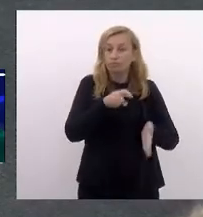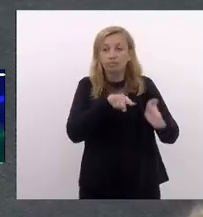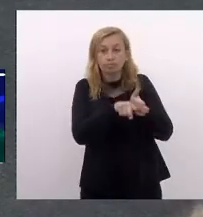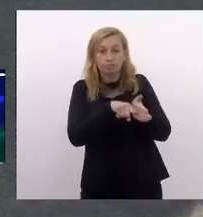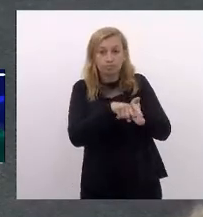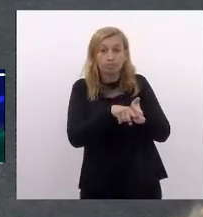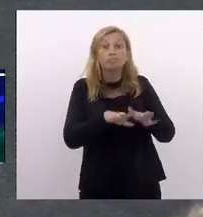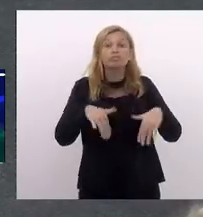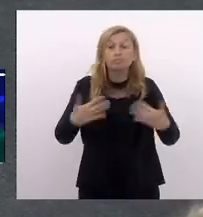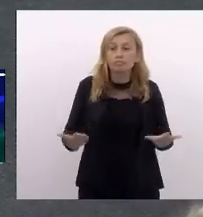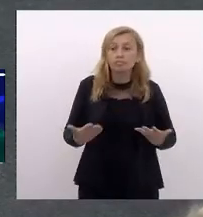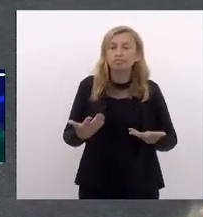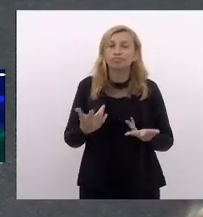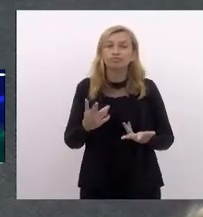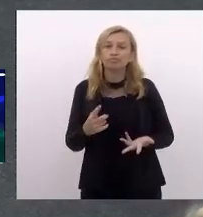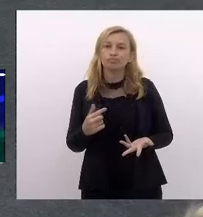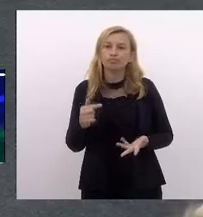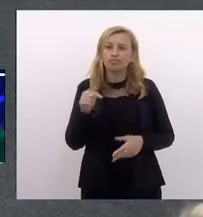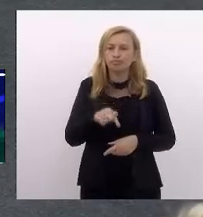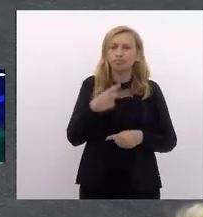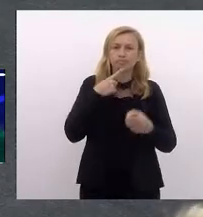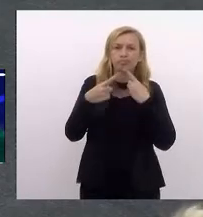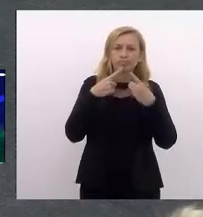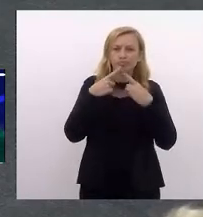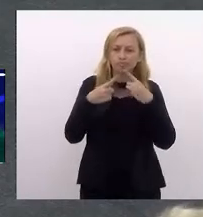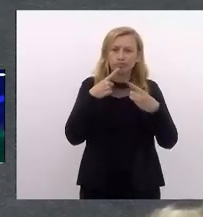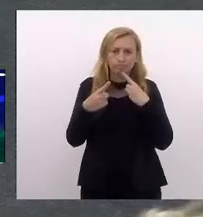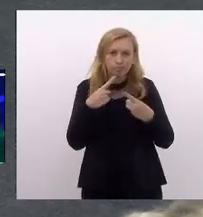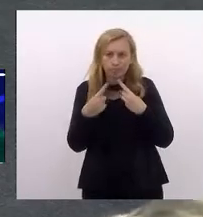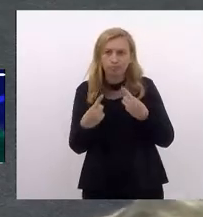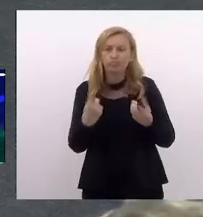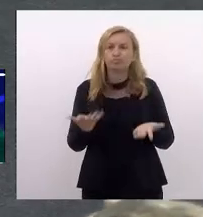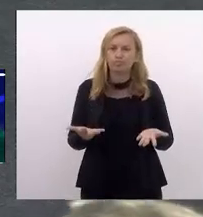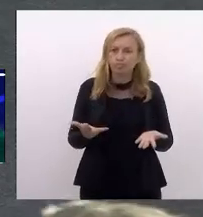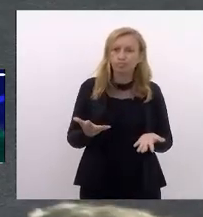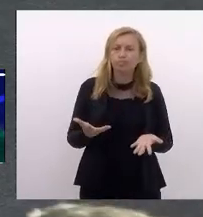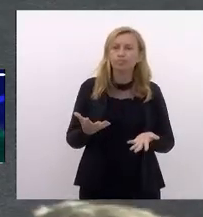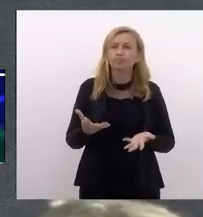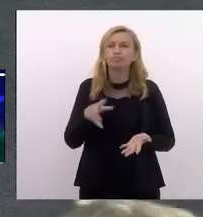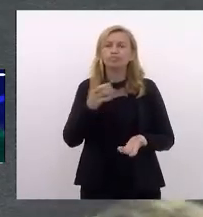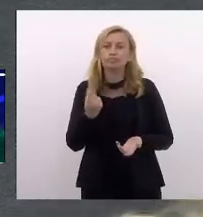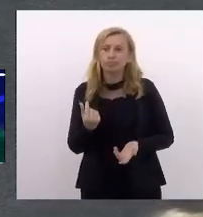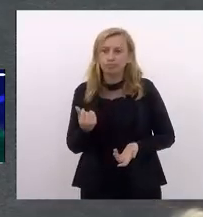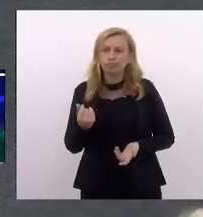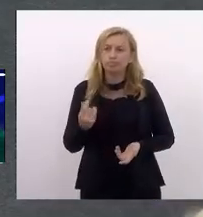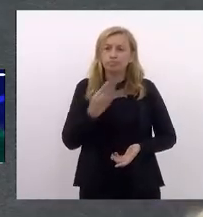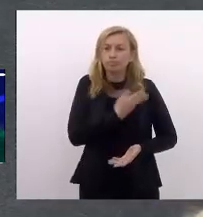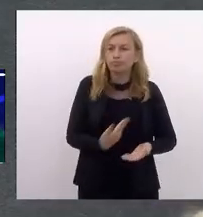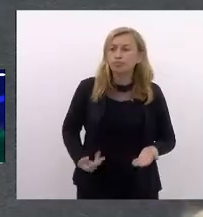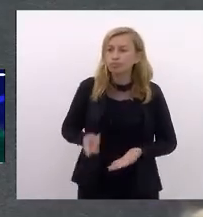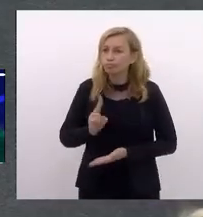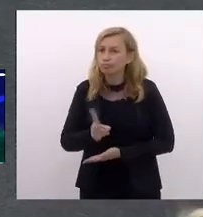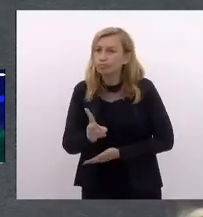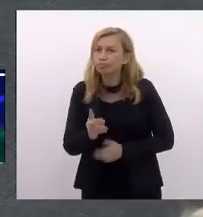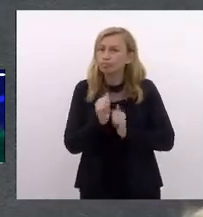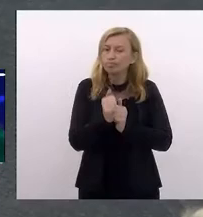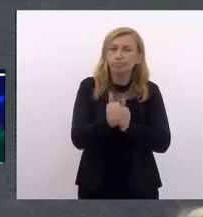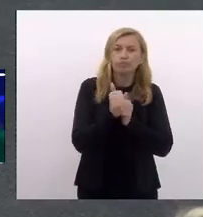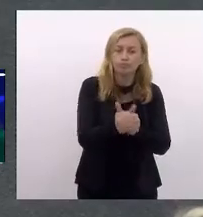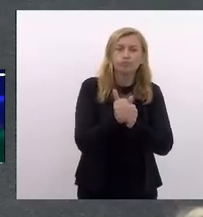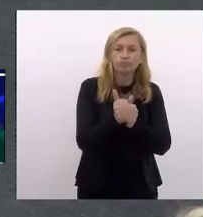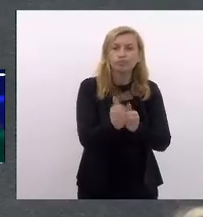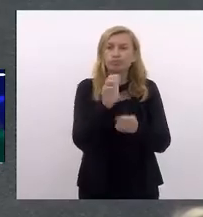fiscal então não adianta que debatemos e rejeitarmos uma a conta de um governo se continuamos seguindo